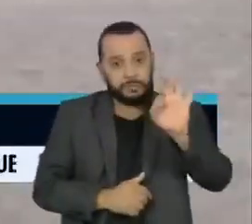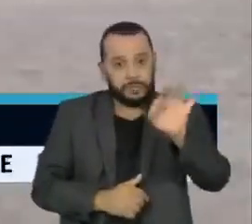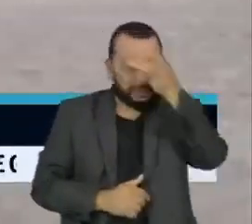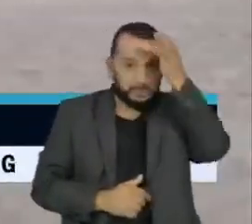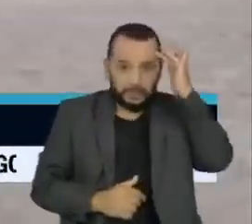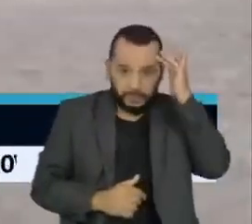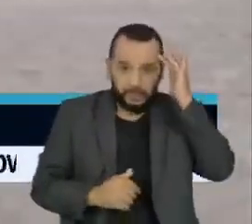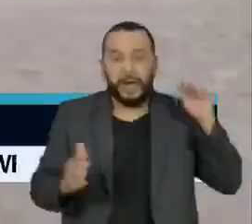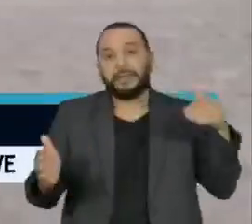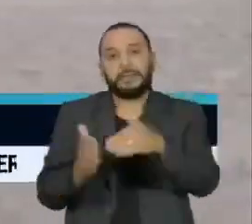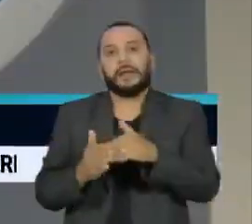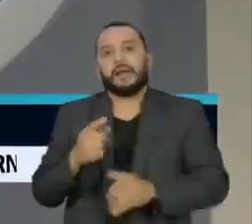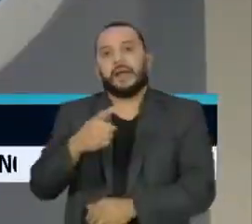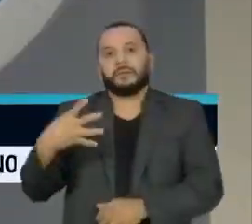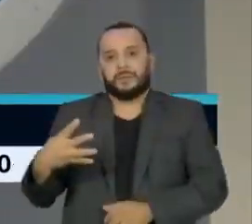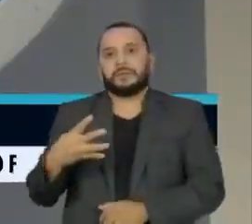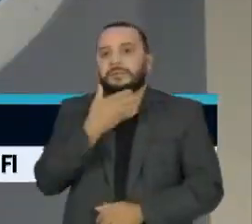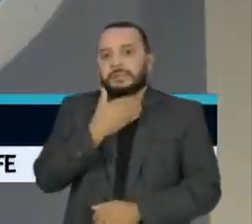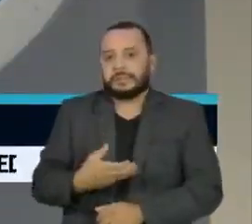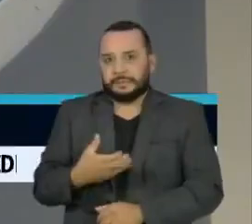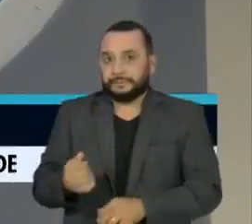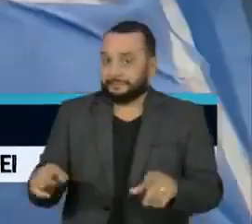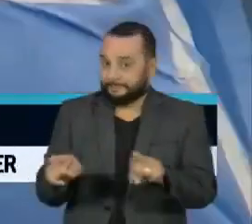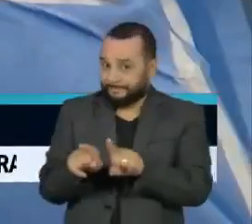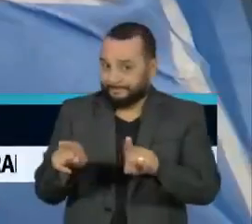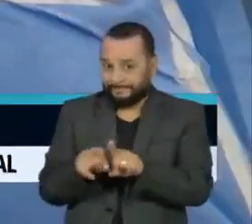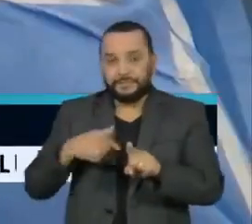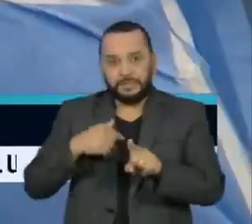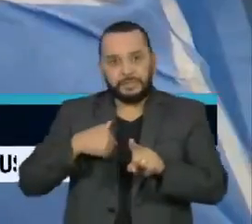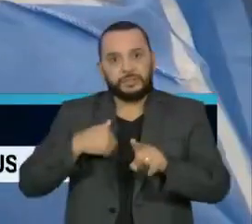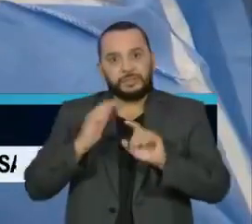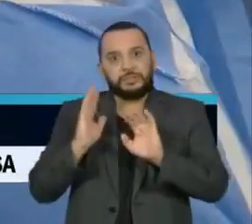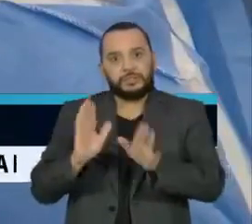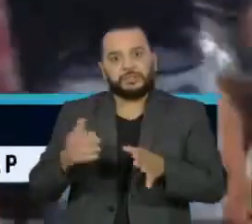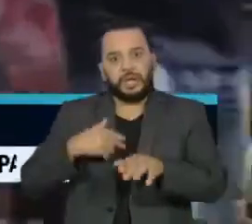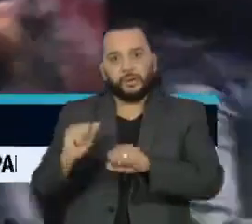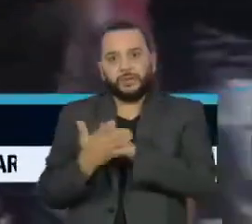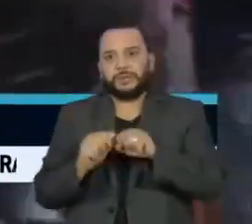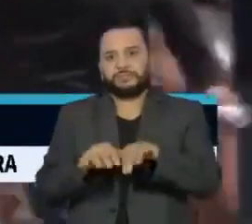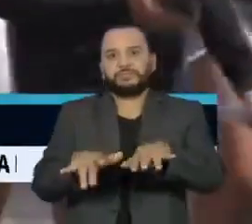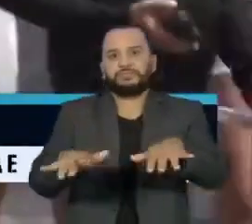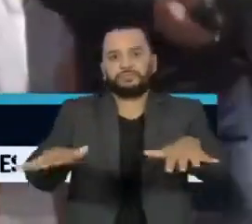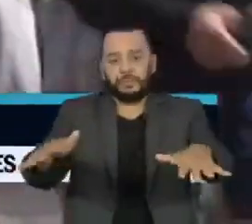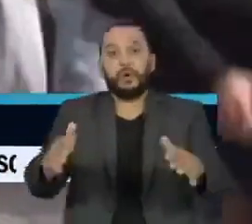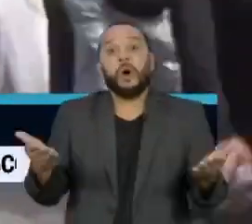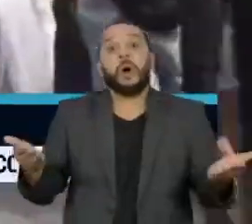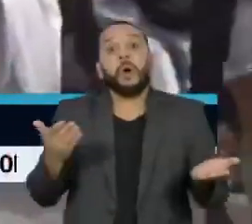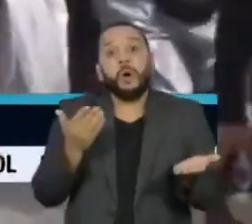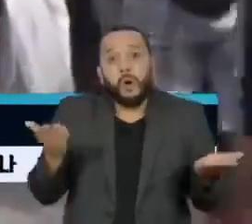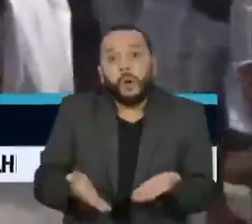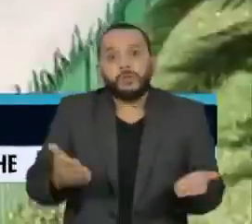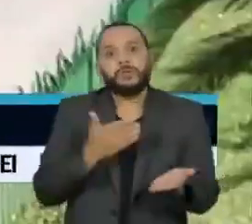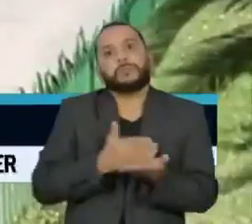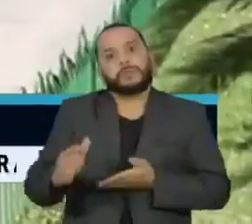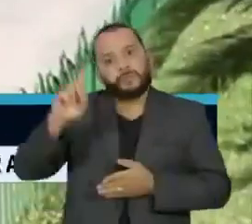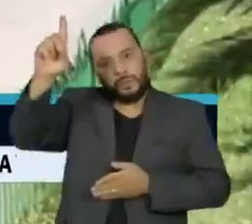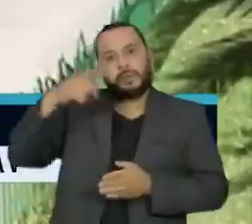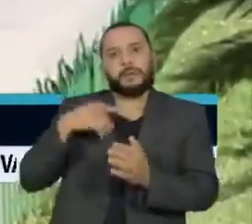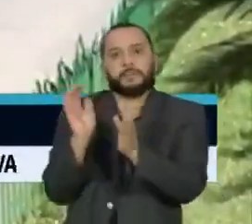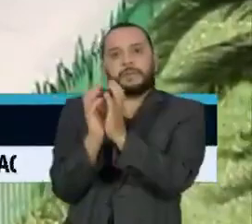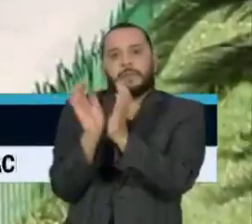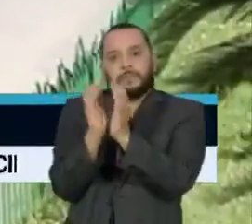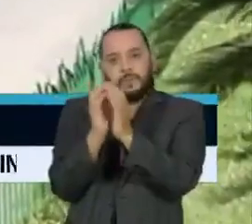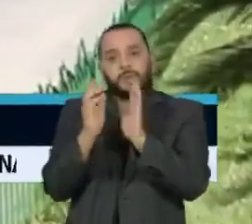até 14 de dezembro. Por causa da alta no número de infecções, começou a valer hoje em Pernambuco um decreto que